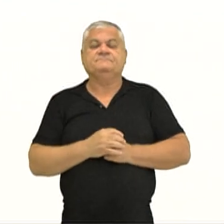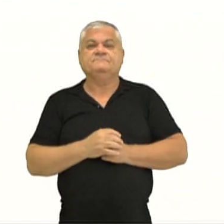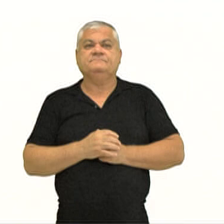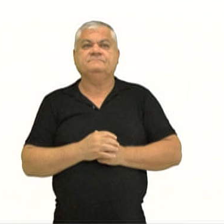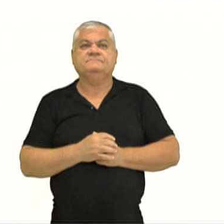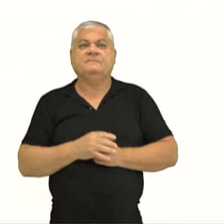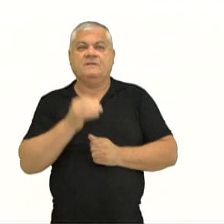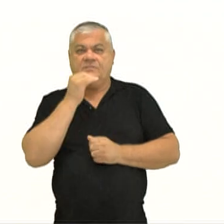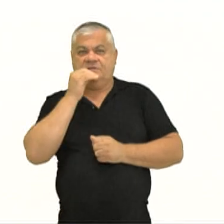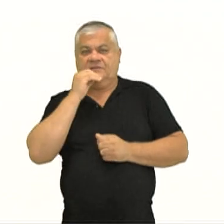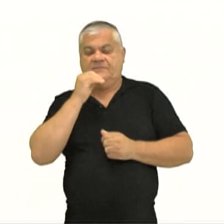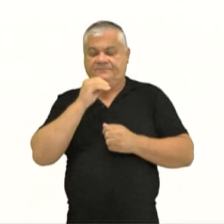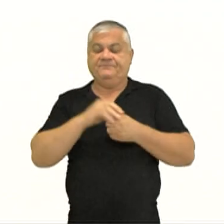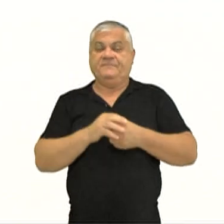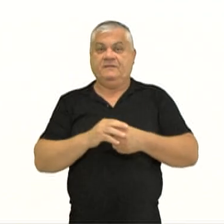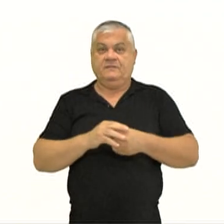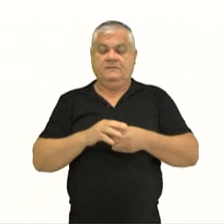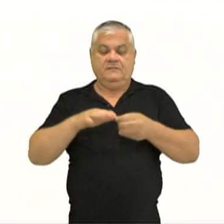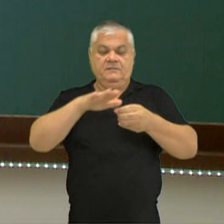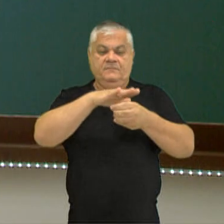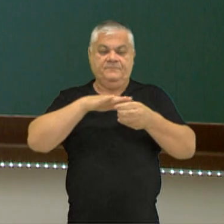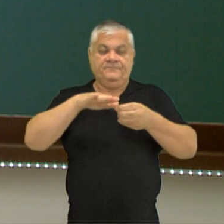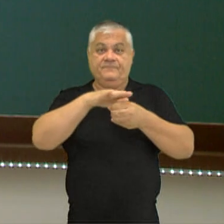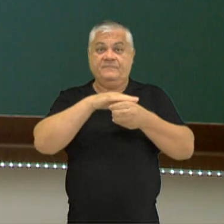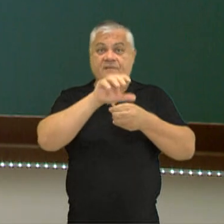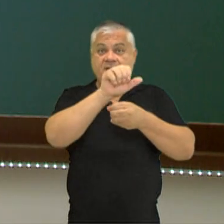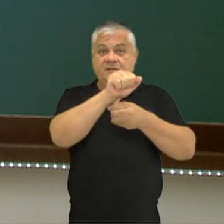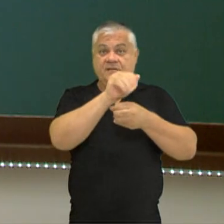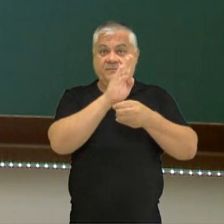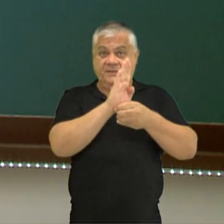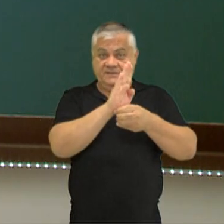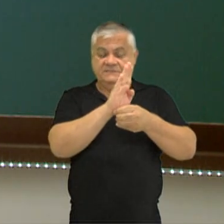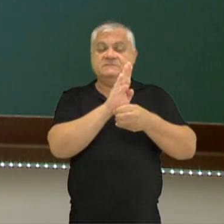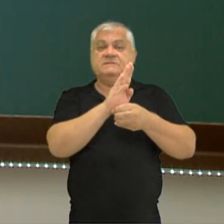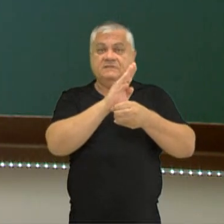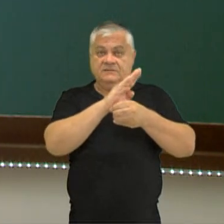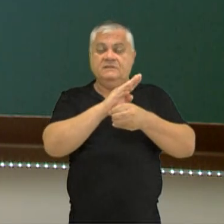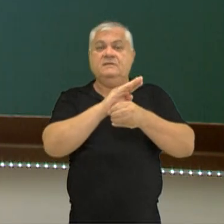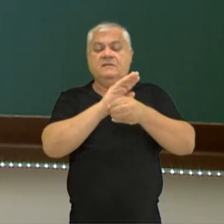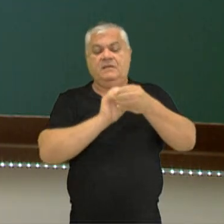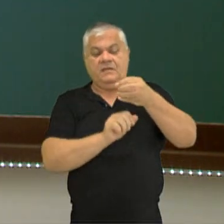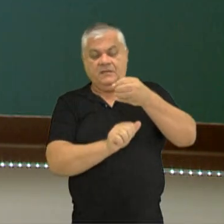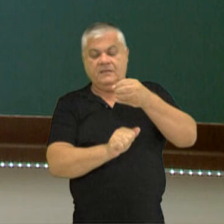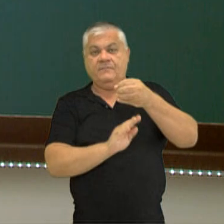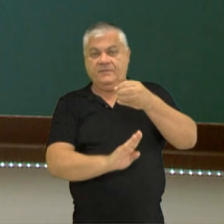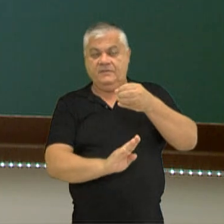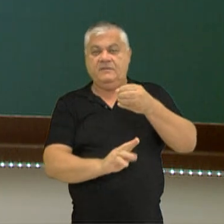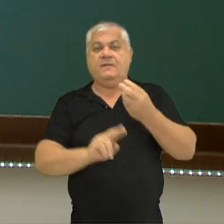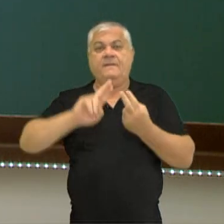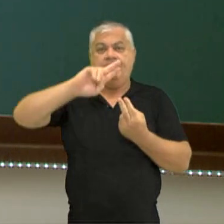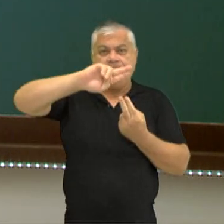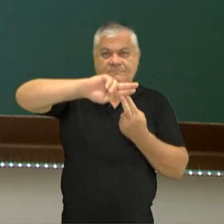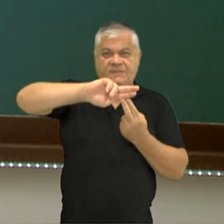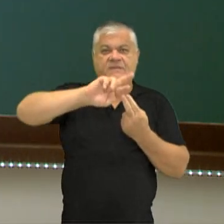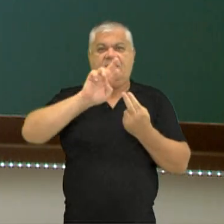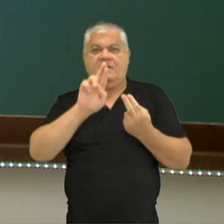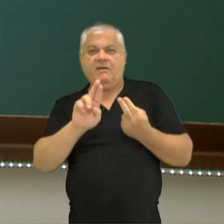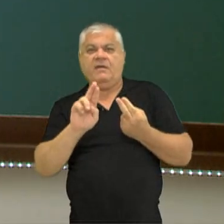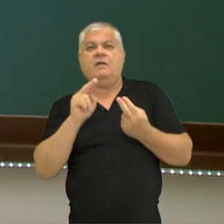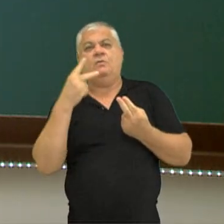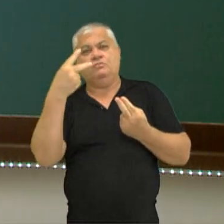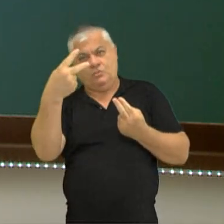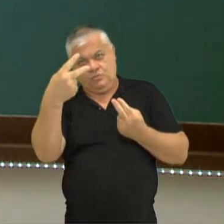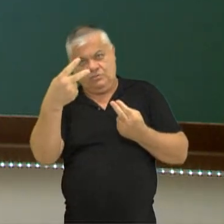das fórmulas, a área da base é um círculo, que nós já lembramos que é πr ao quadrado. Lembrando que nós vamos ter duas, então nós